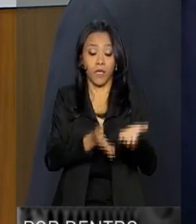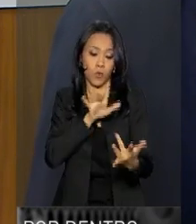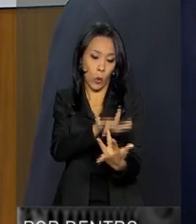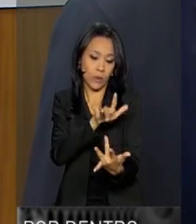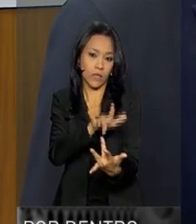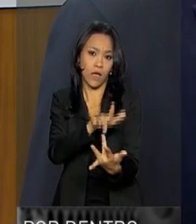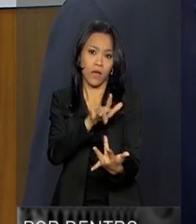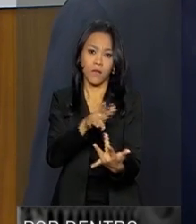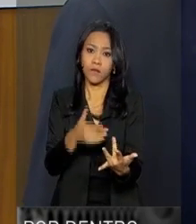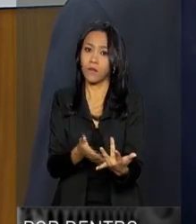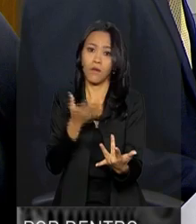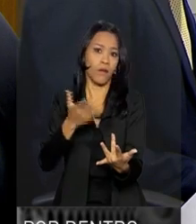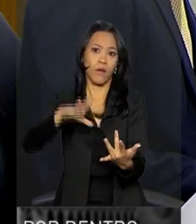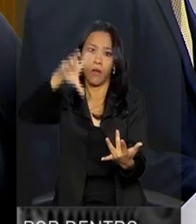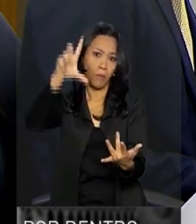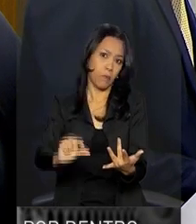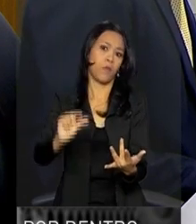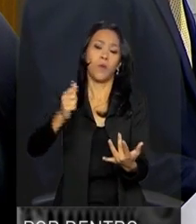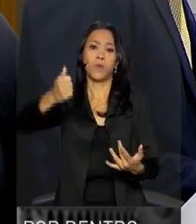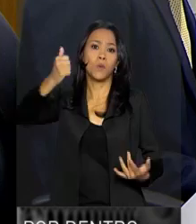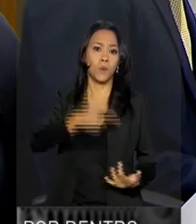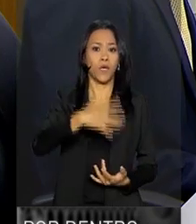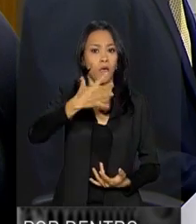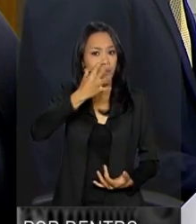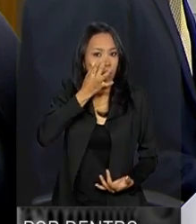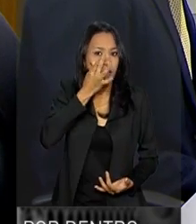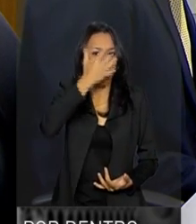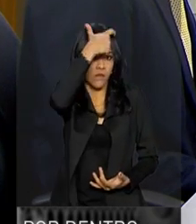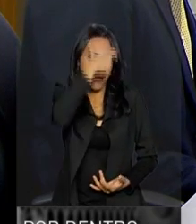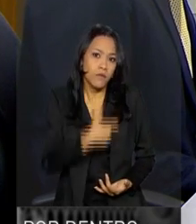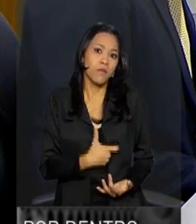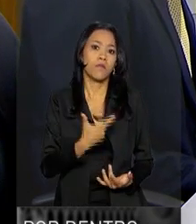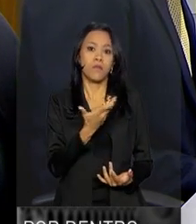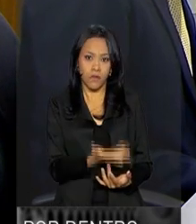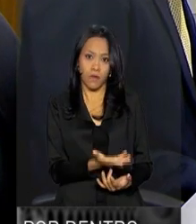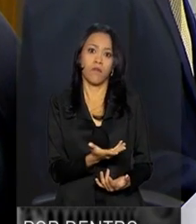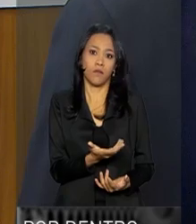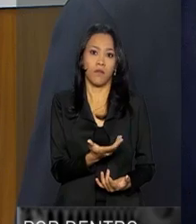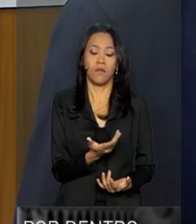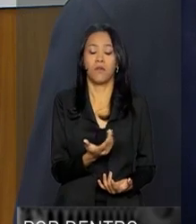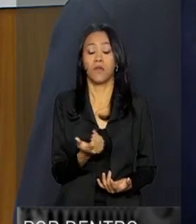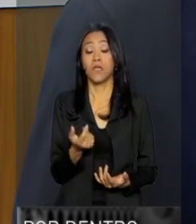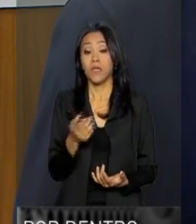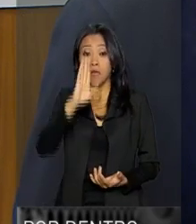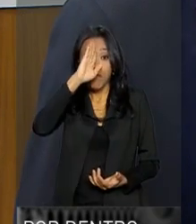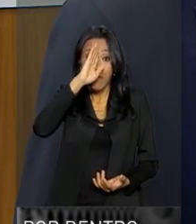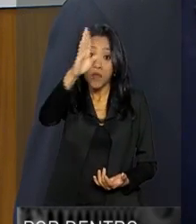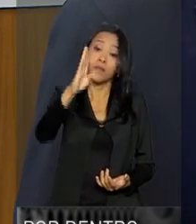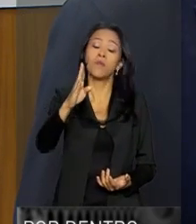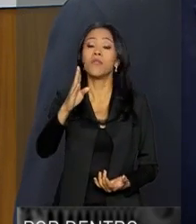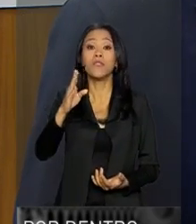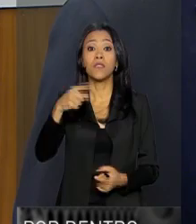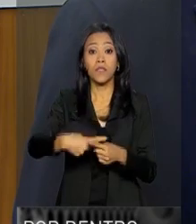décimo do preço do custo do atendimento pelo meio é normal e principalmente melhorar a